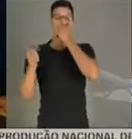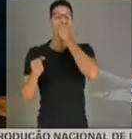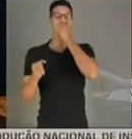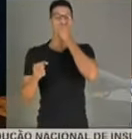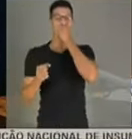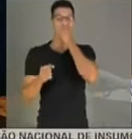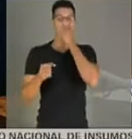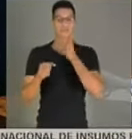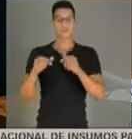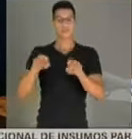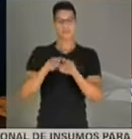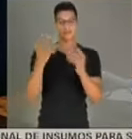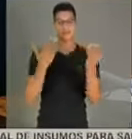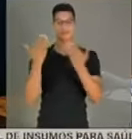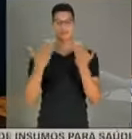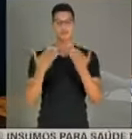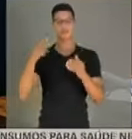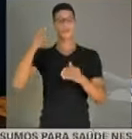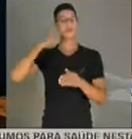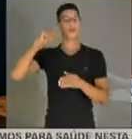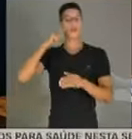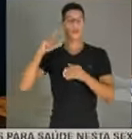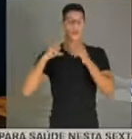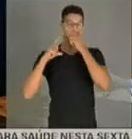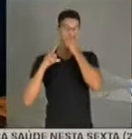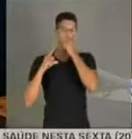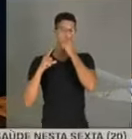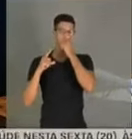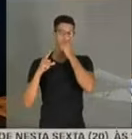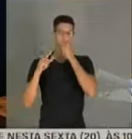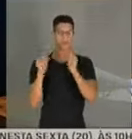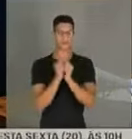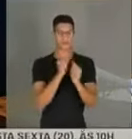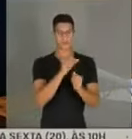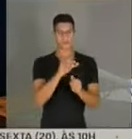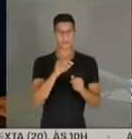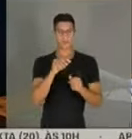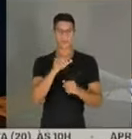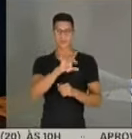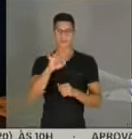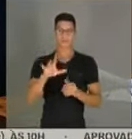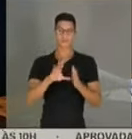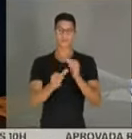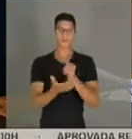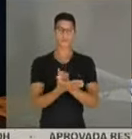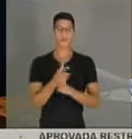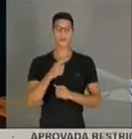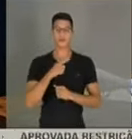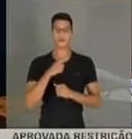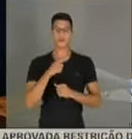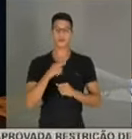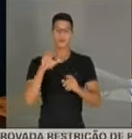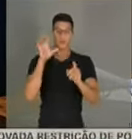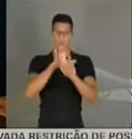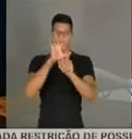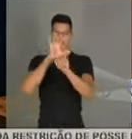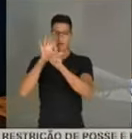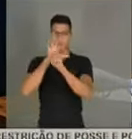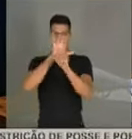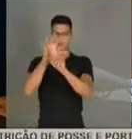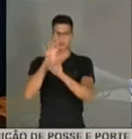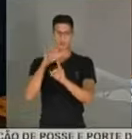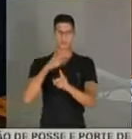esquemas, no mínimo suspeitos, para não dizer irregulares, e com graves indícios de corrupção, de tráfico de